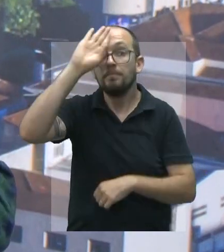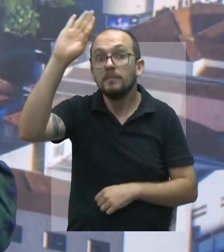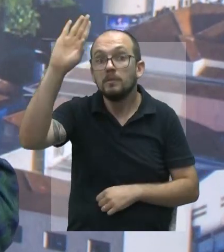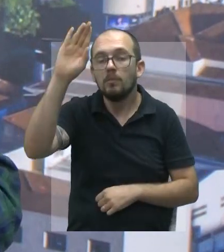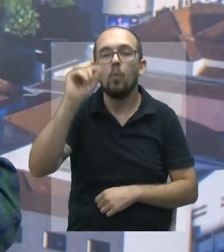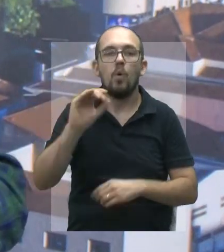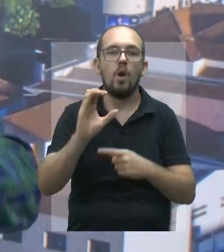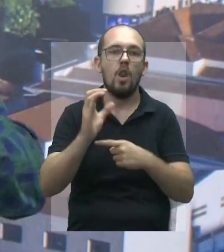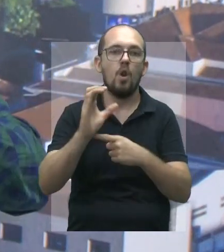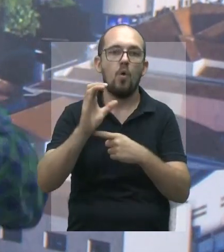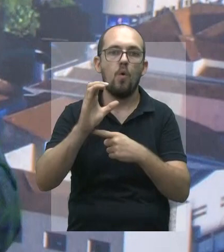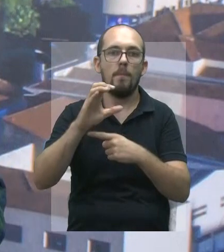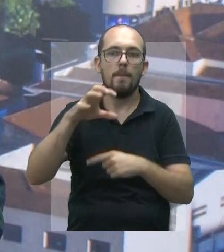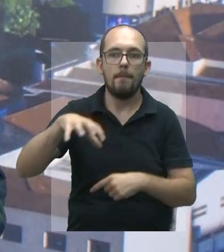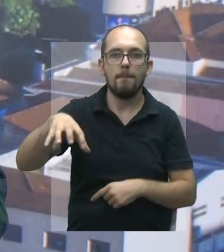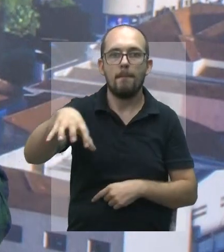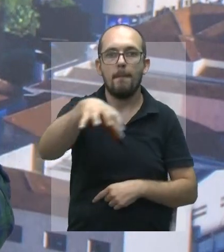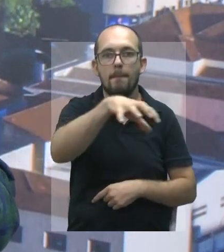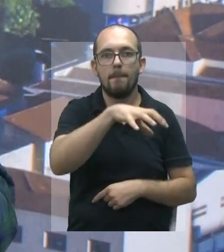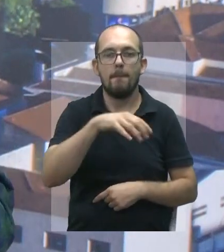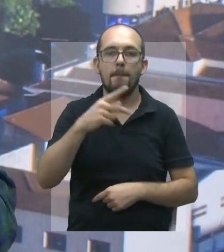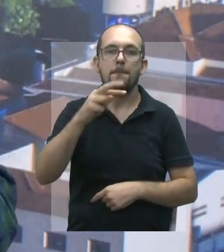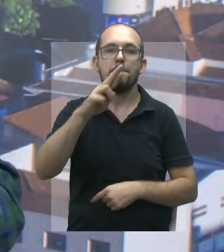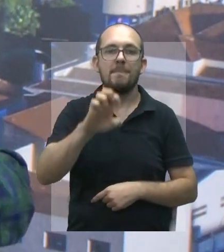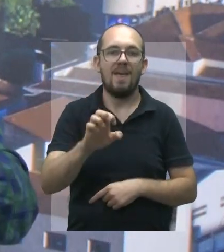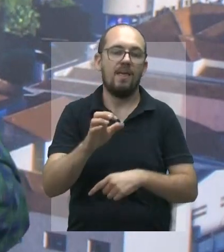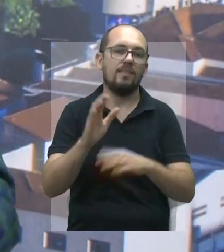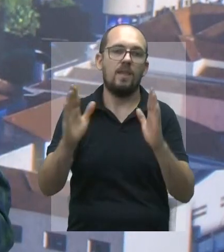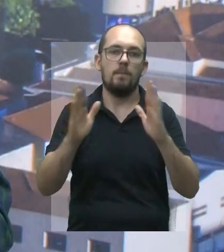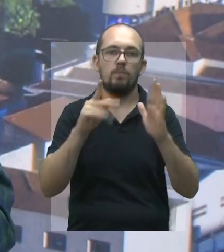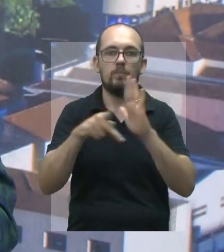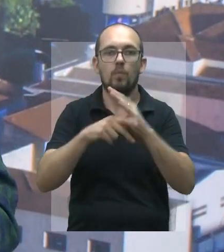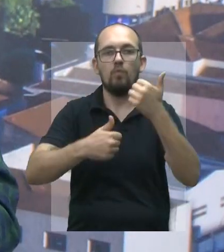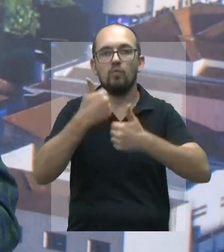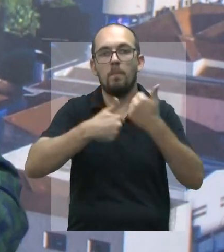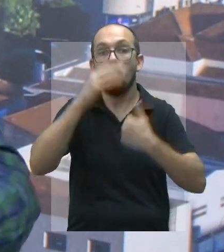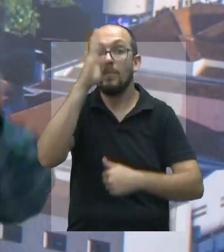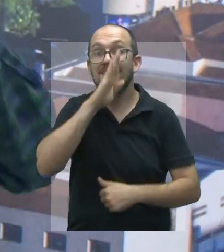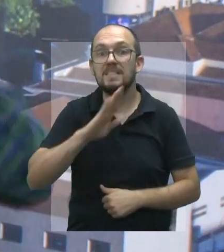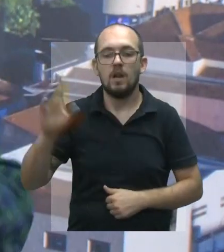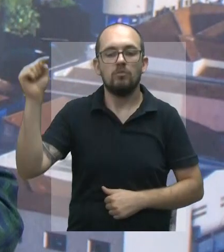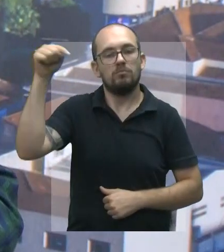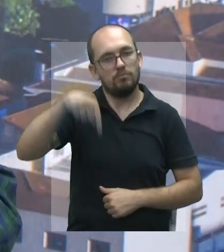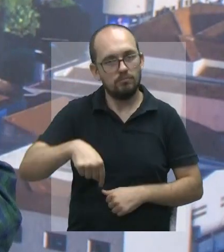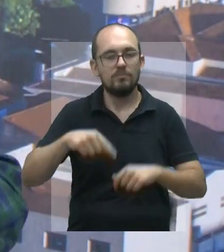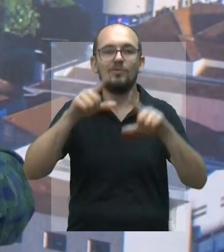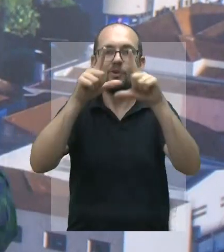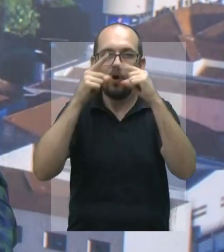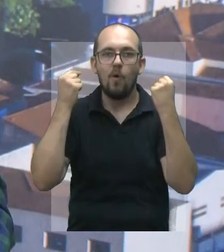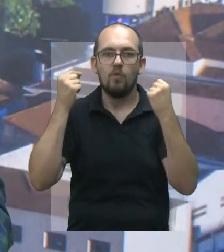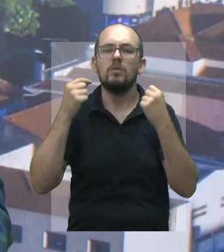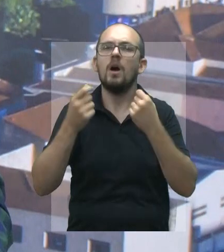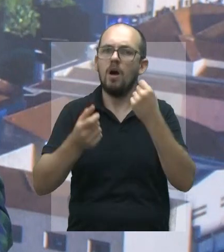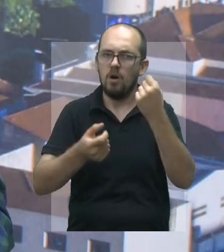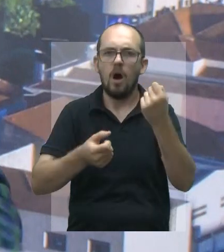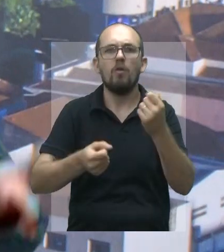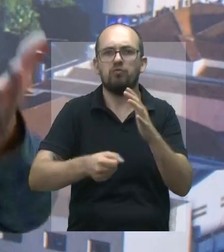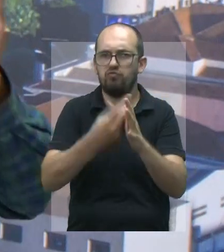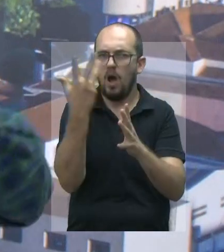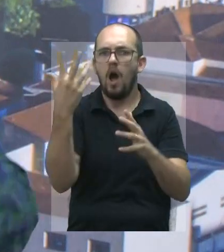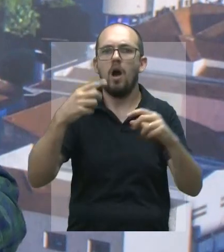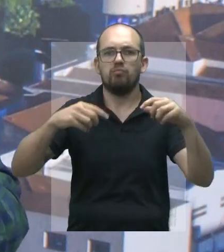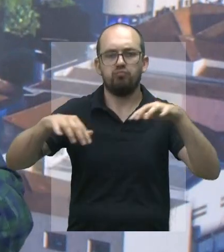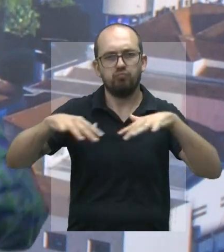de clubes, né, da pré-temporada do Campeonato do Futebol Brasileiro. Então terá vários jogos aqui, né?